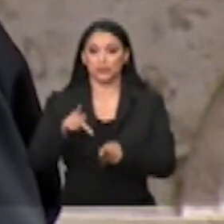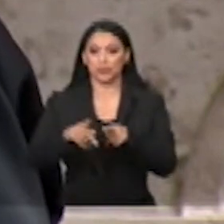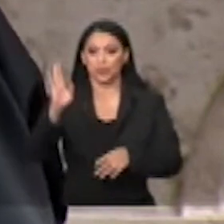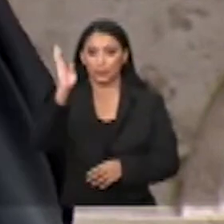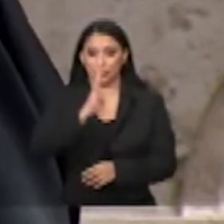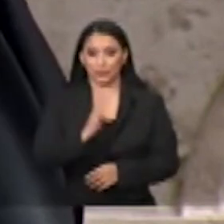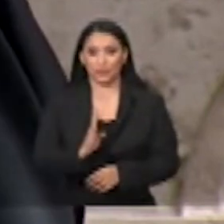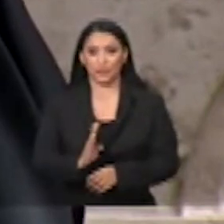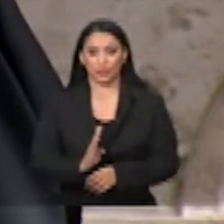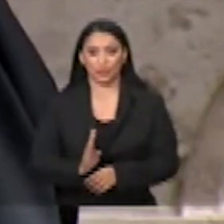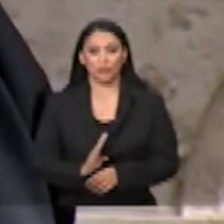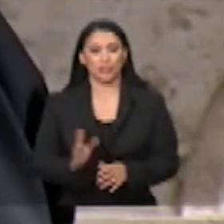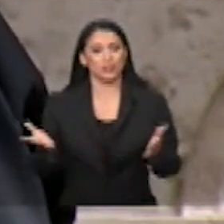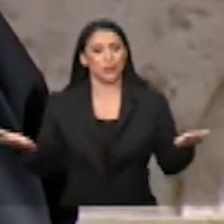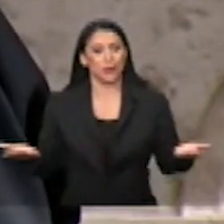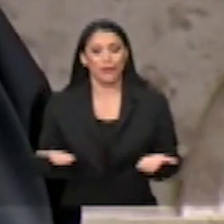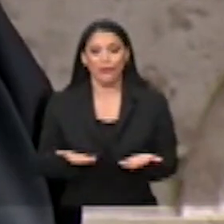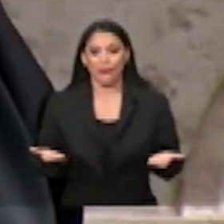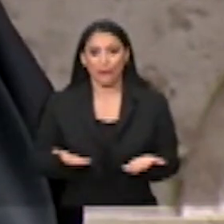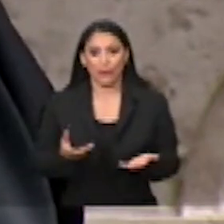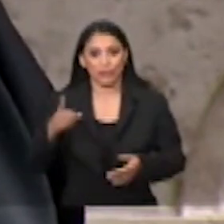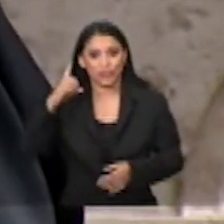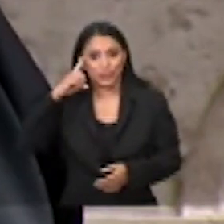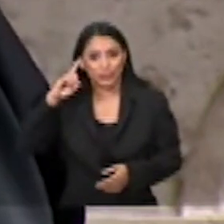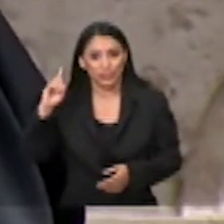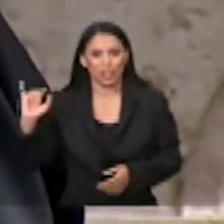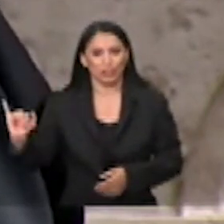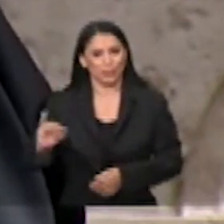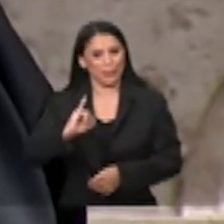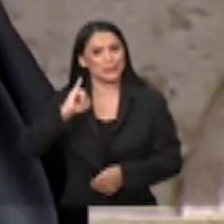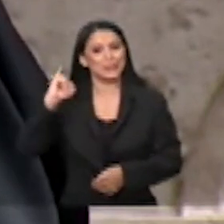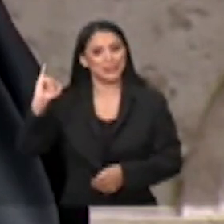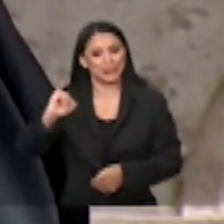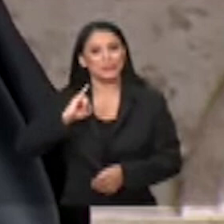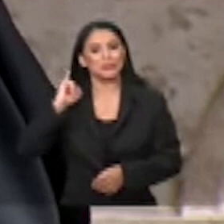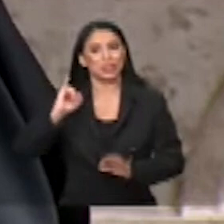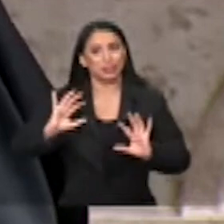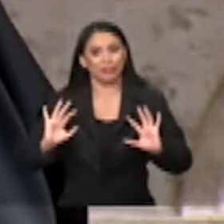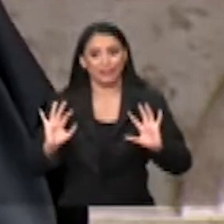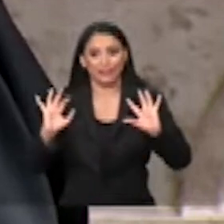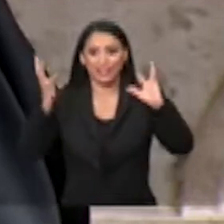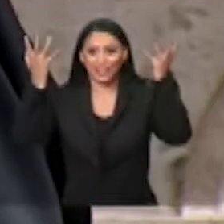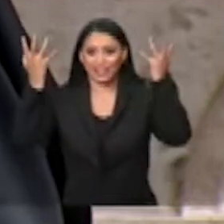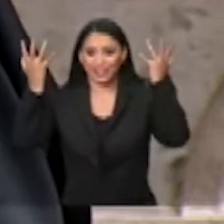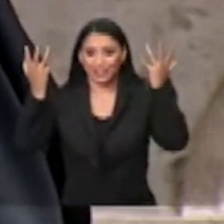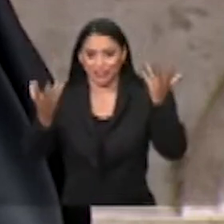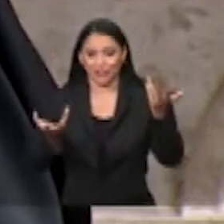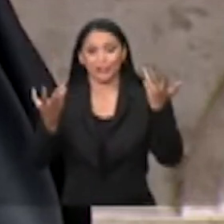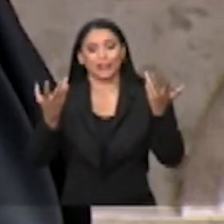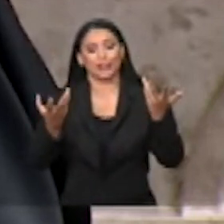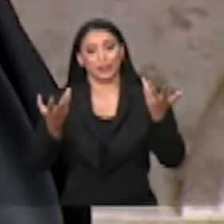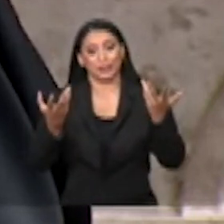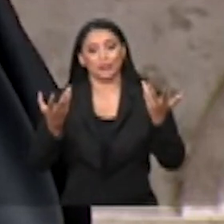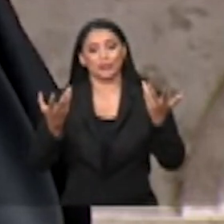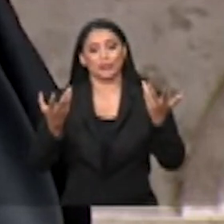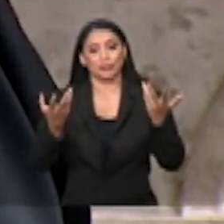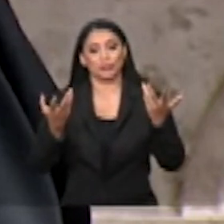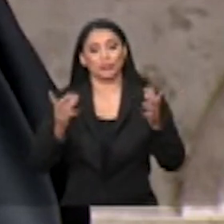brasileiro nesta data tão relevante e que festeja o